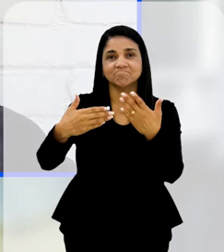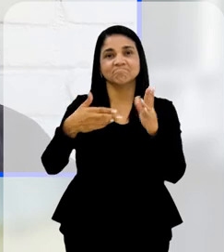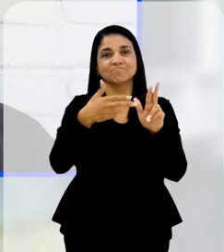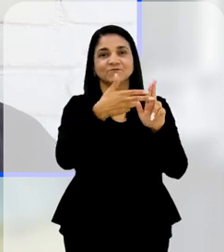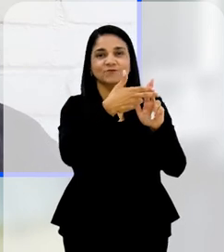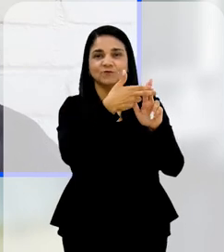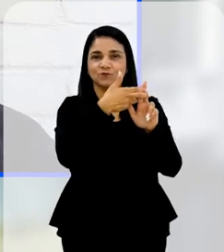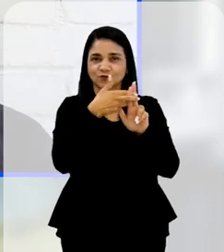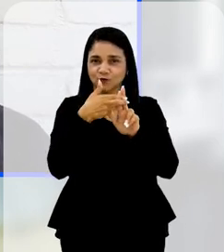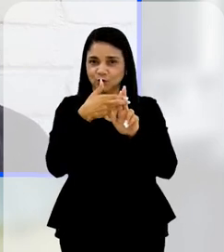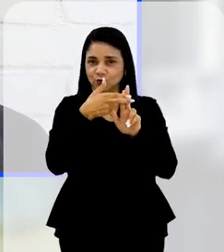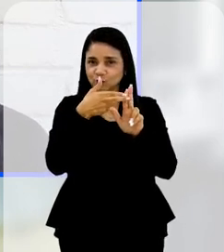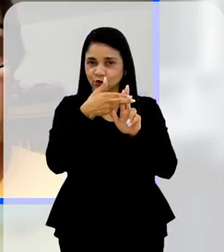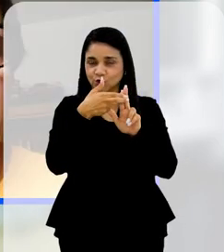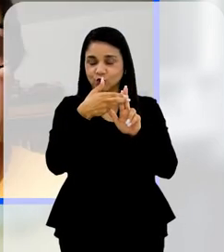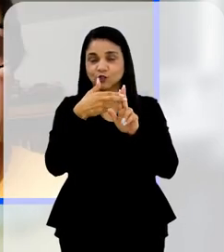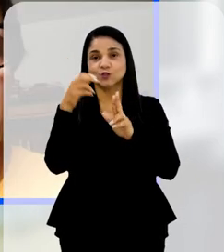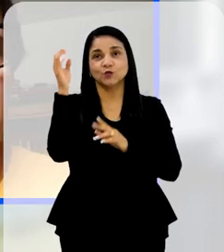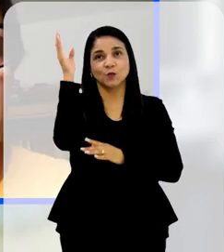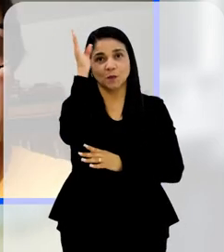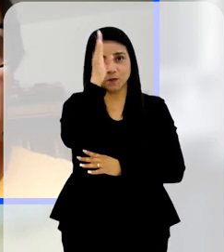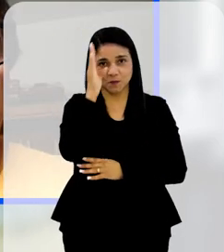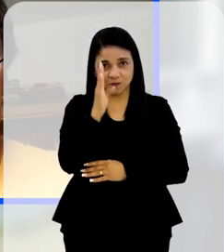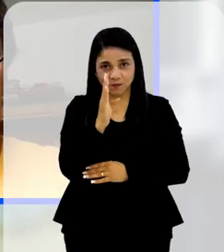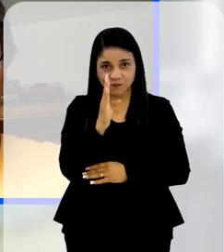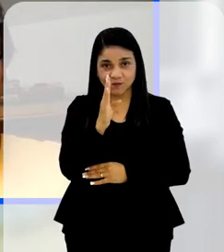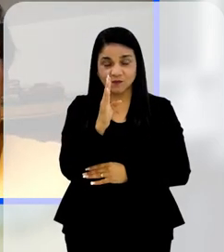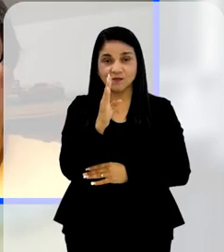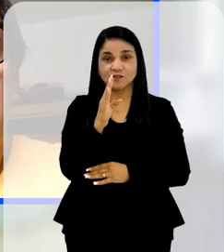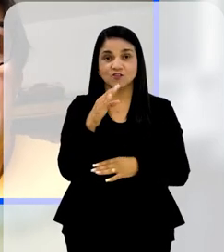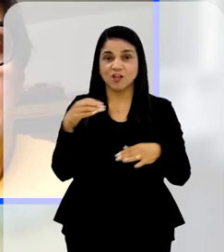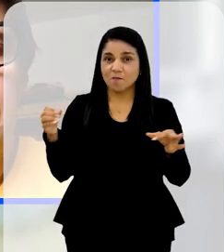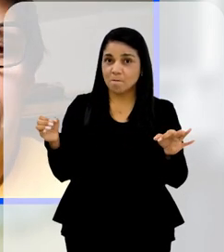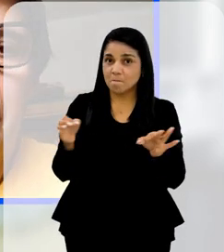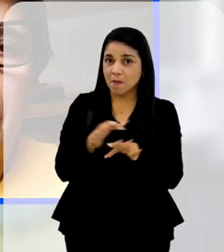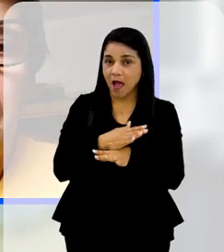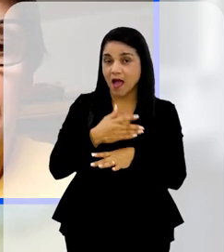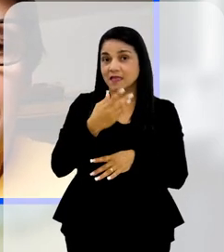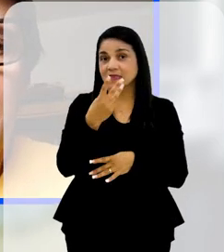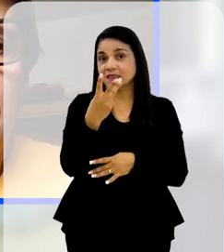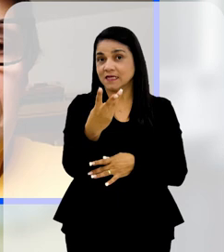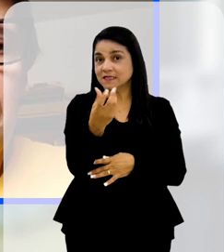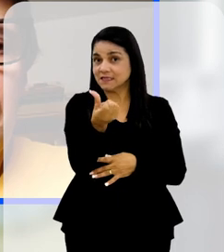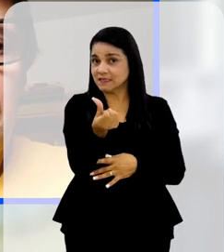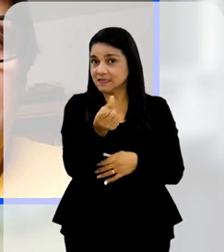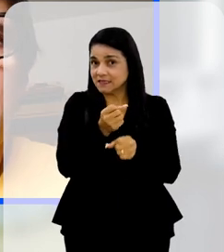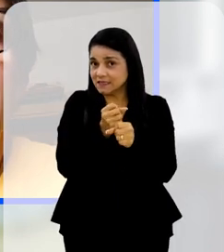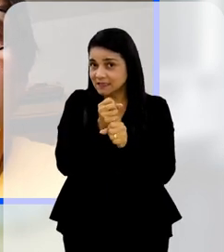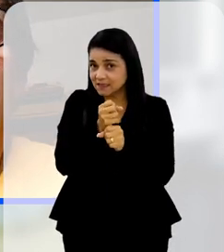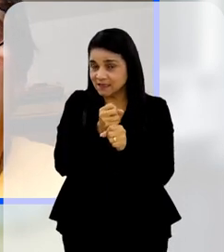completa 36 anos. A minha trajetória pessoal